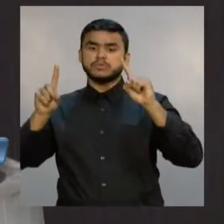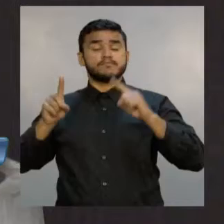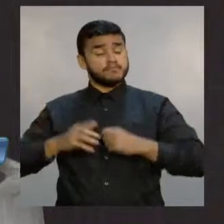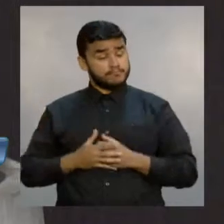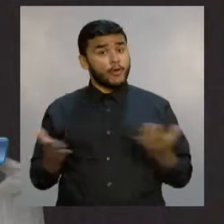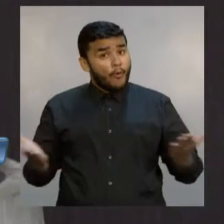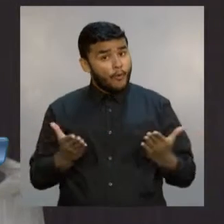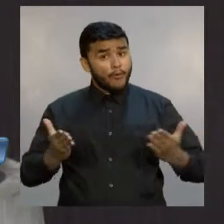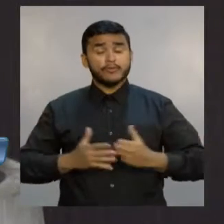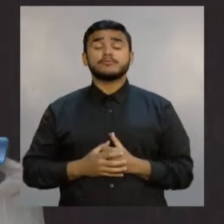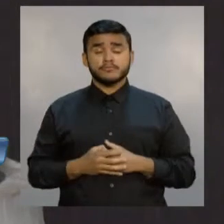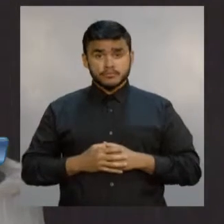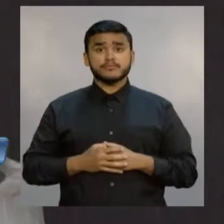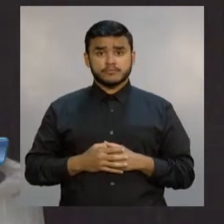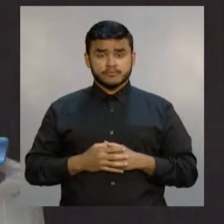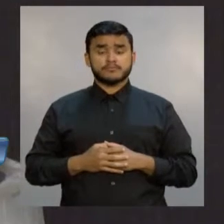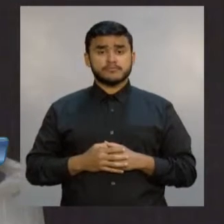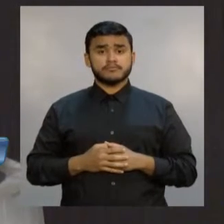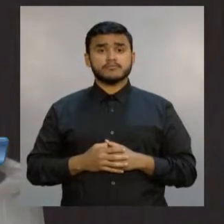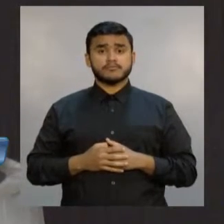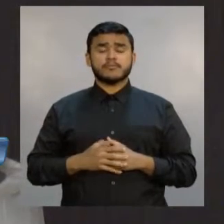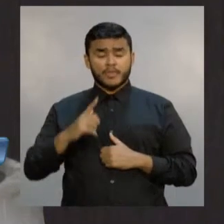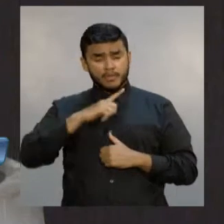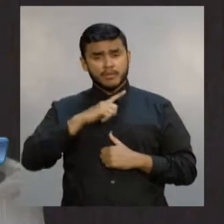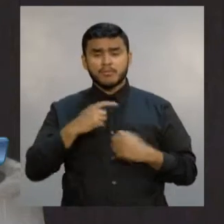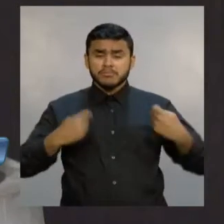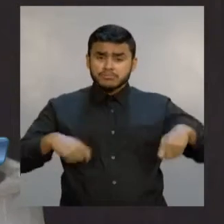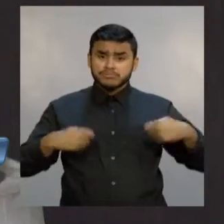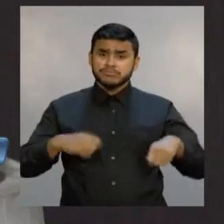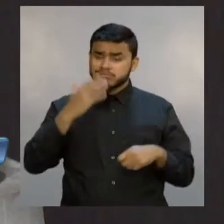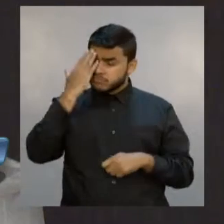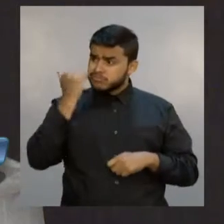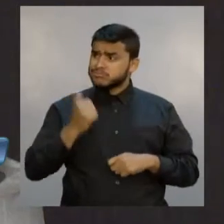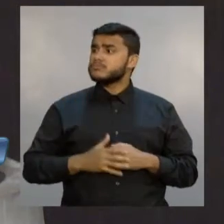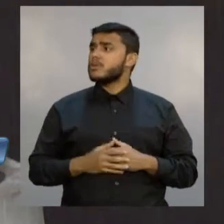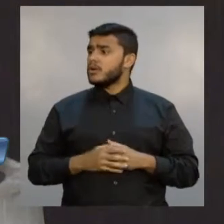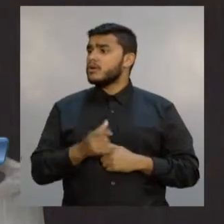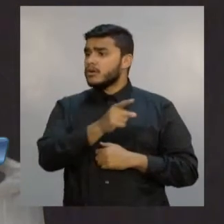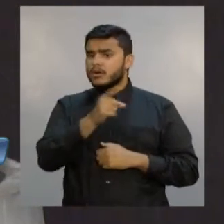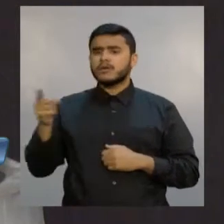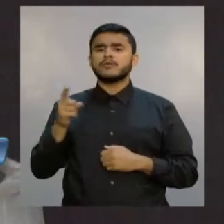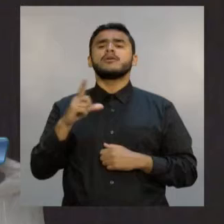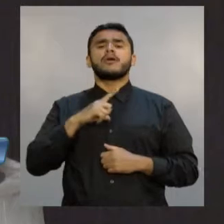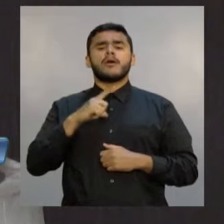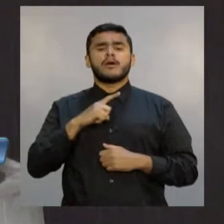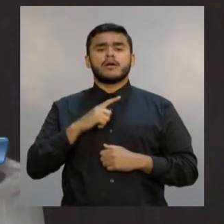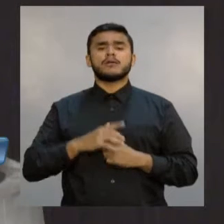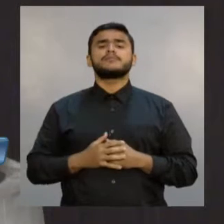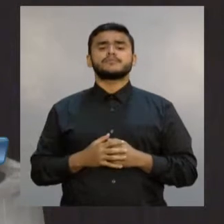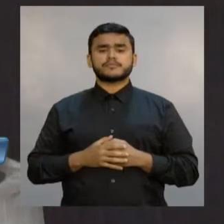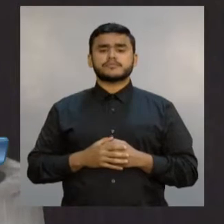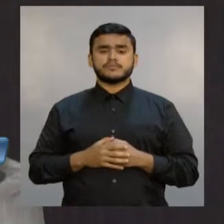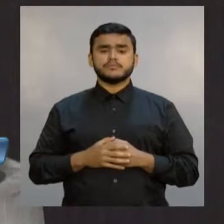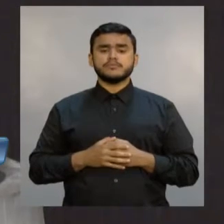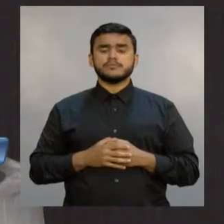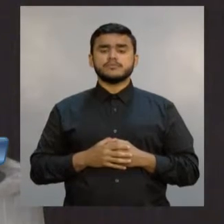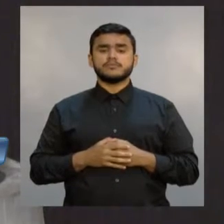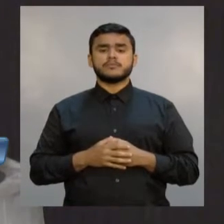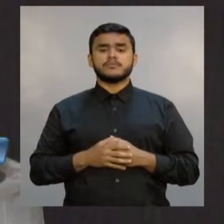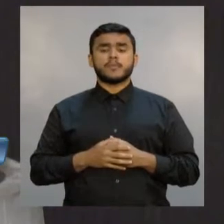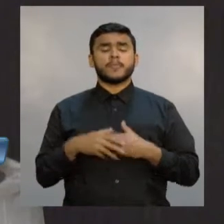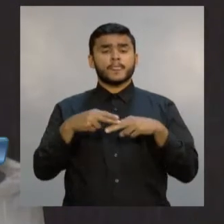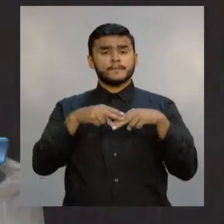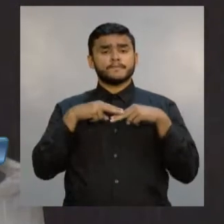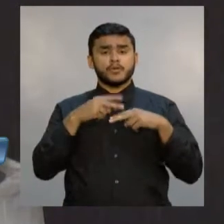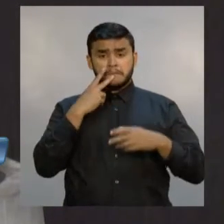Precisamos, dentre outras coisas, fazer valer os nossos compromissos mais profundos. E é